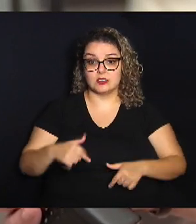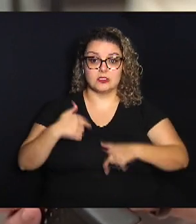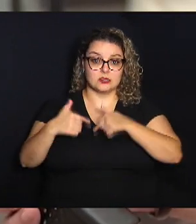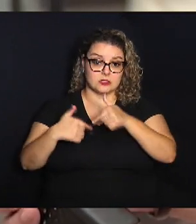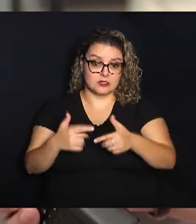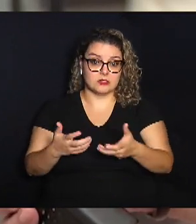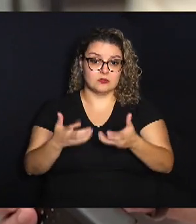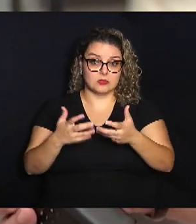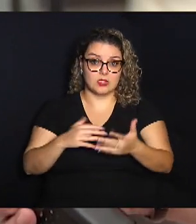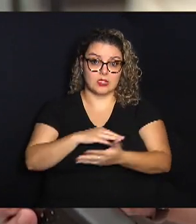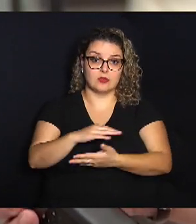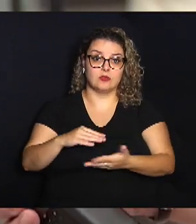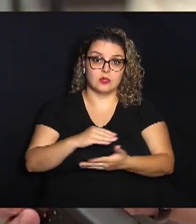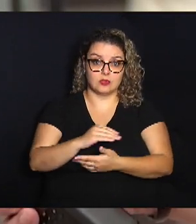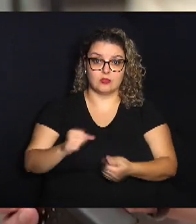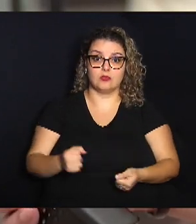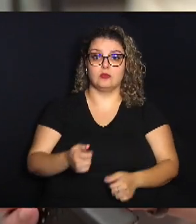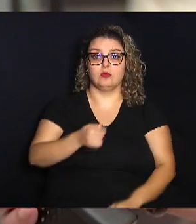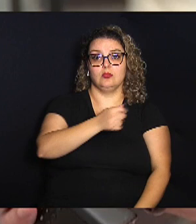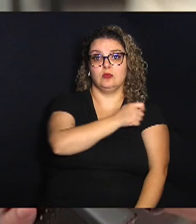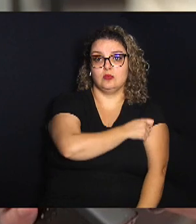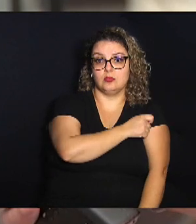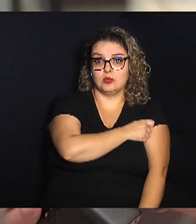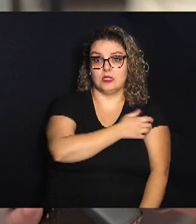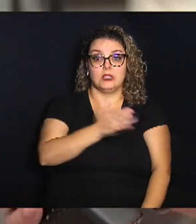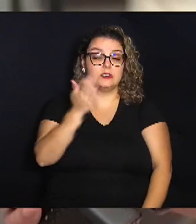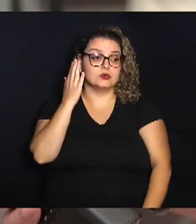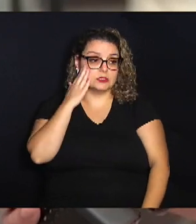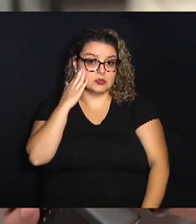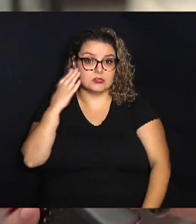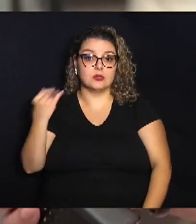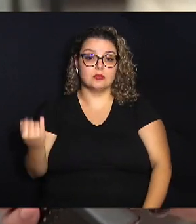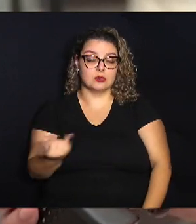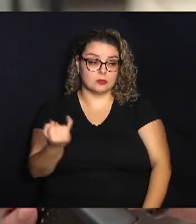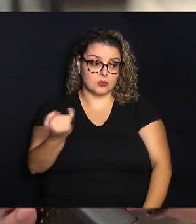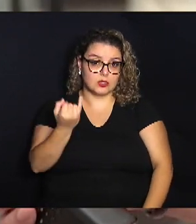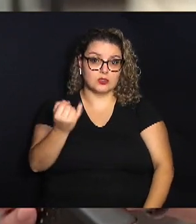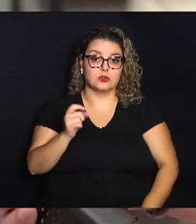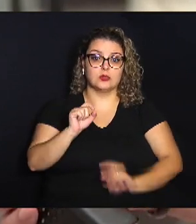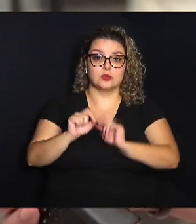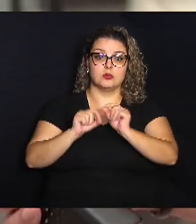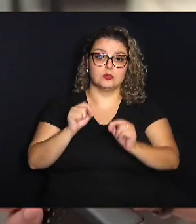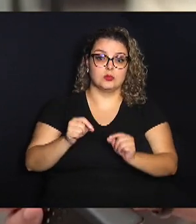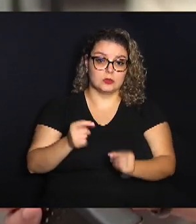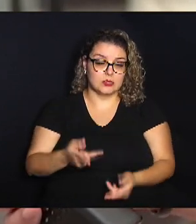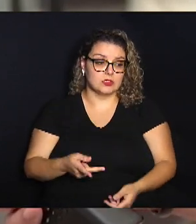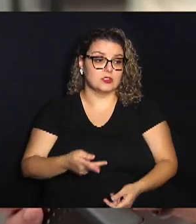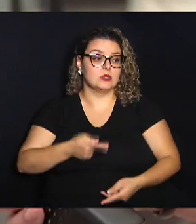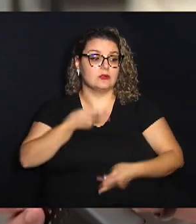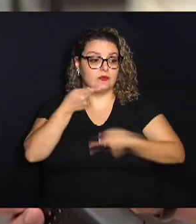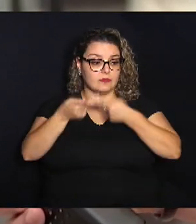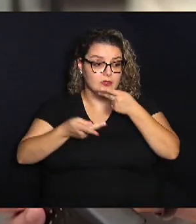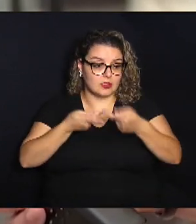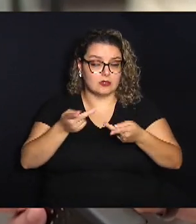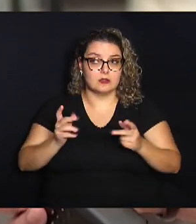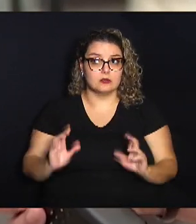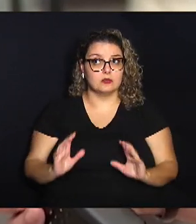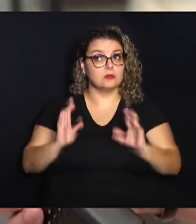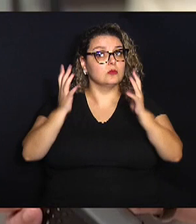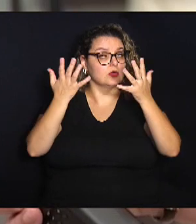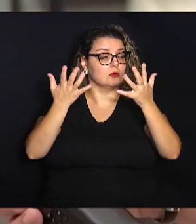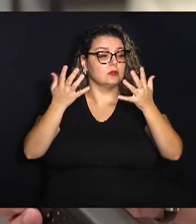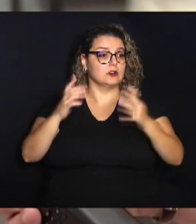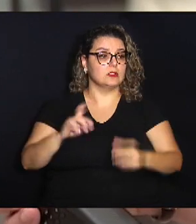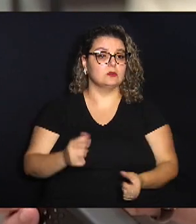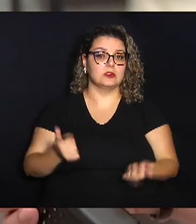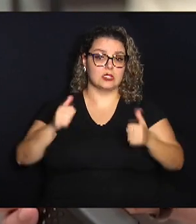mesmo a sustentabilidade com o aluno, ele entender a importância, né, do que a gente está passando com o clima e que a gente tenha soluções